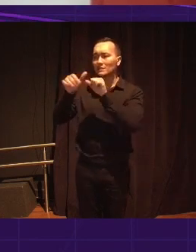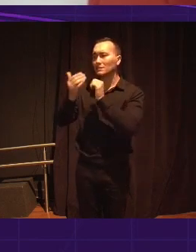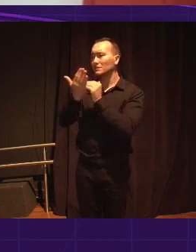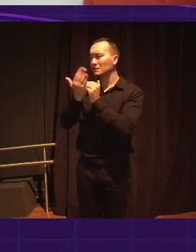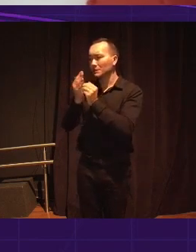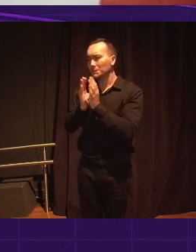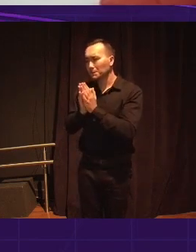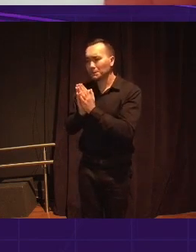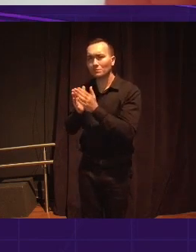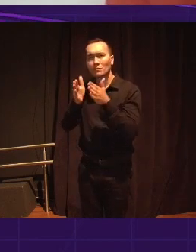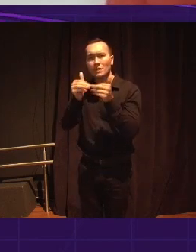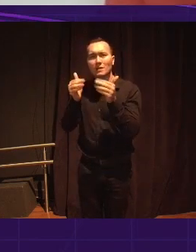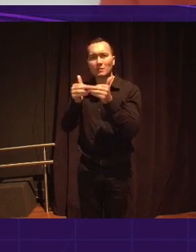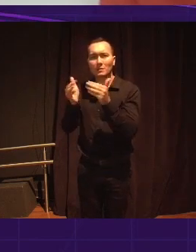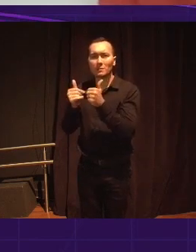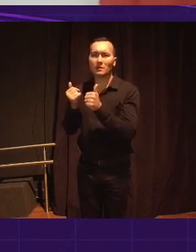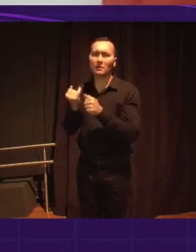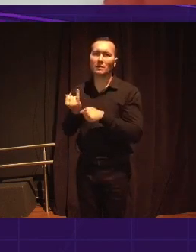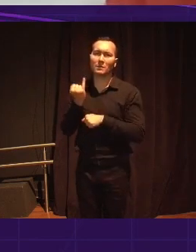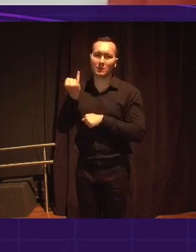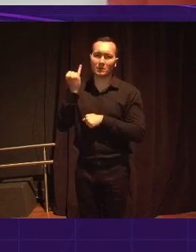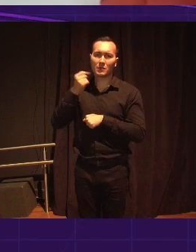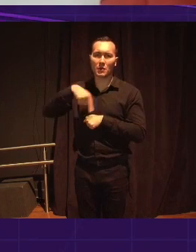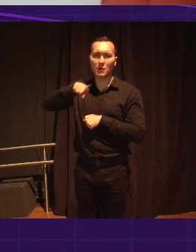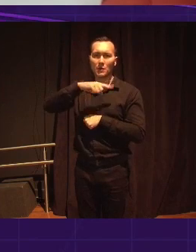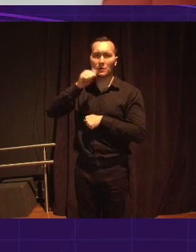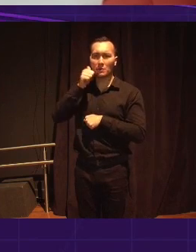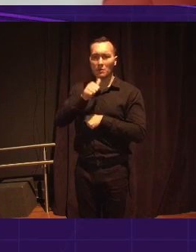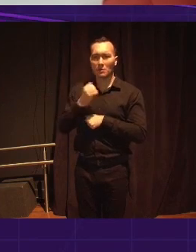super importante como mulher,